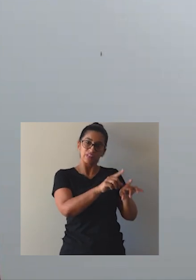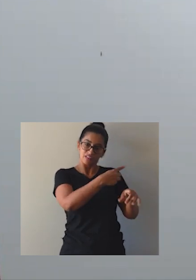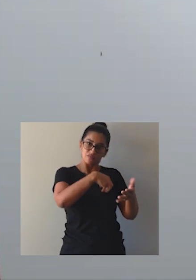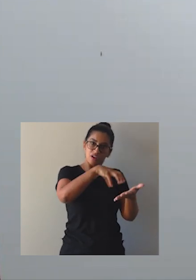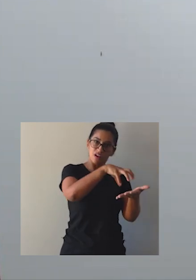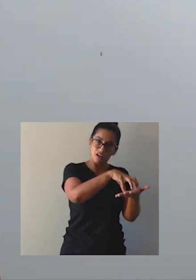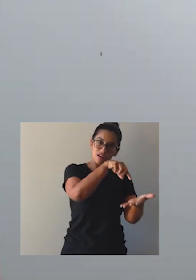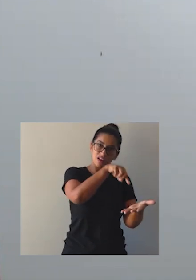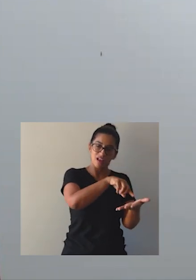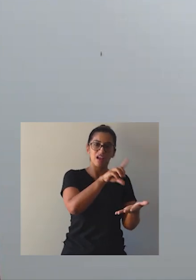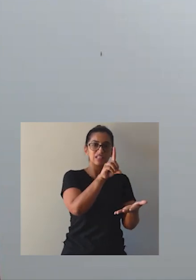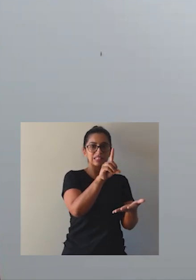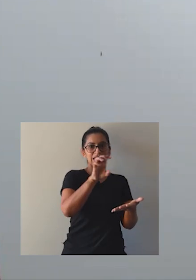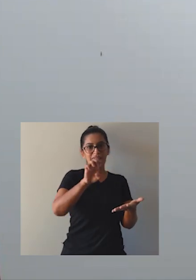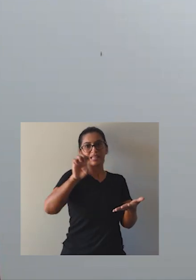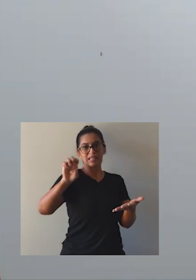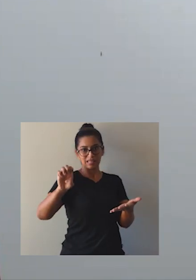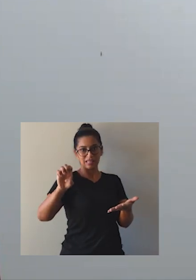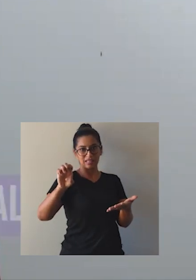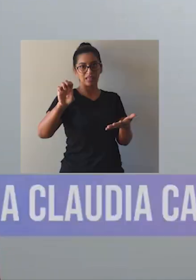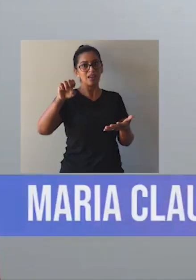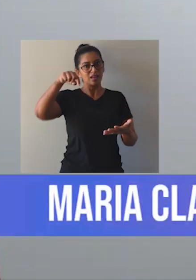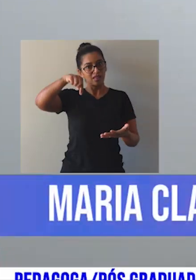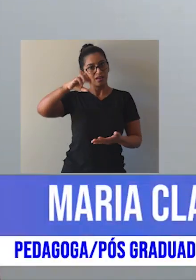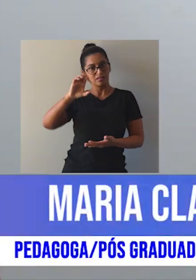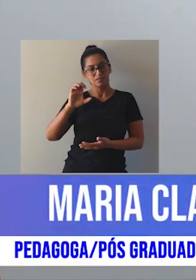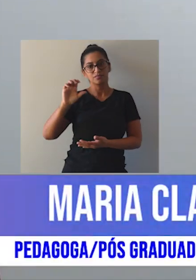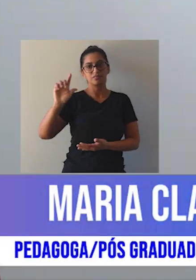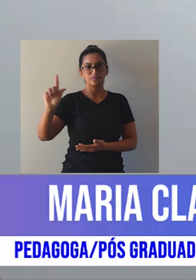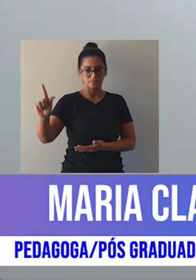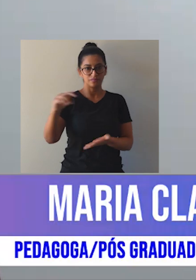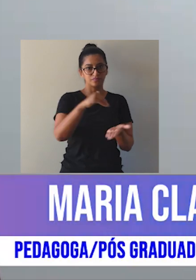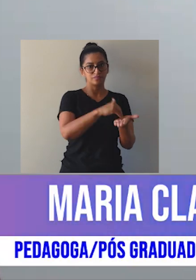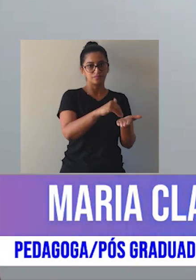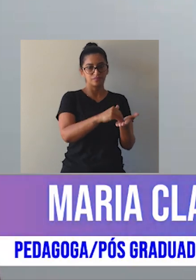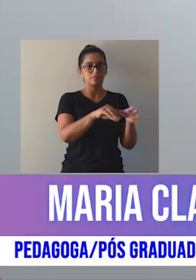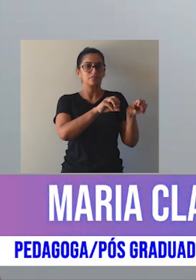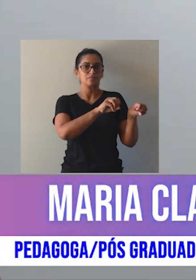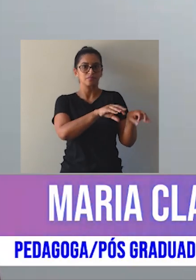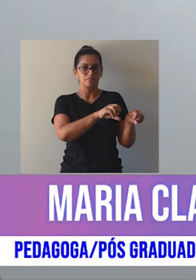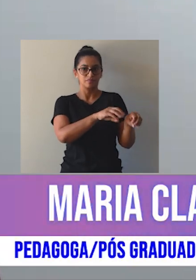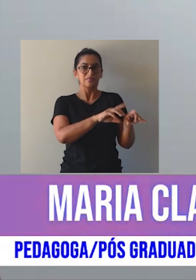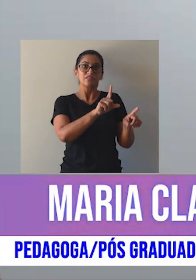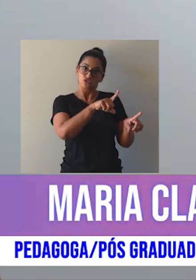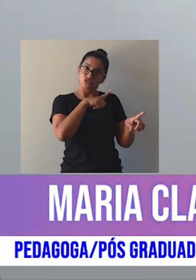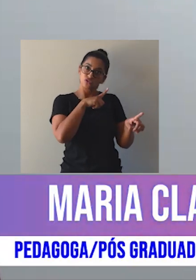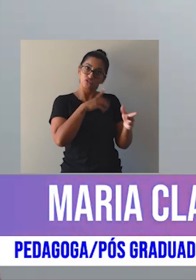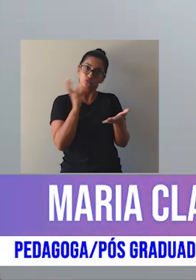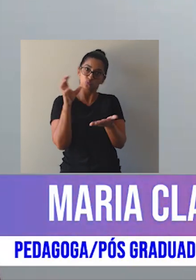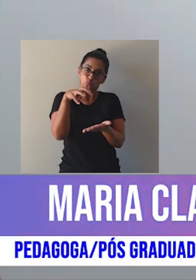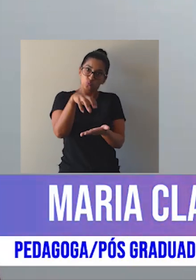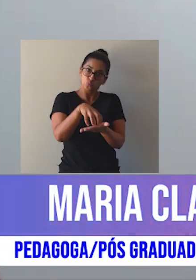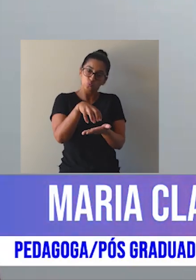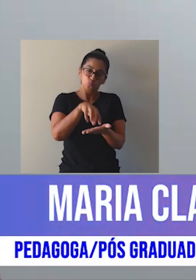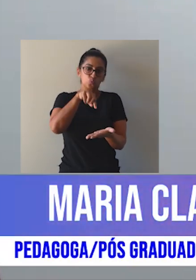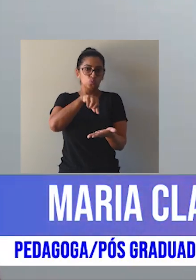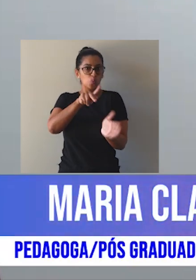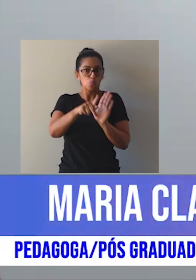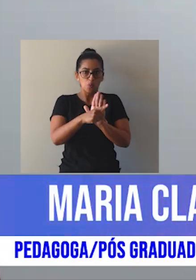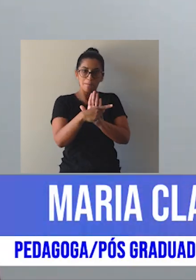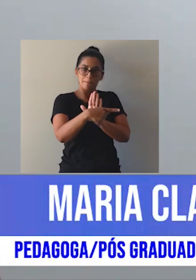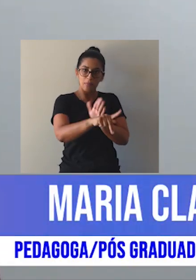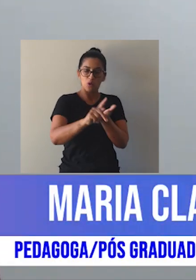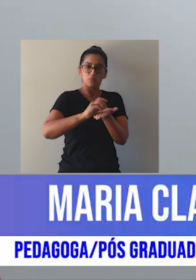Educação Especial, que faz parte da Secretaria Municipal de Educação, CEMED. Nós temos o Núcleo Braille. O Núcleo Braille, ele